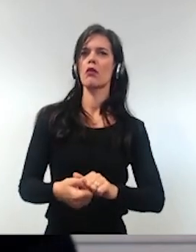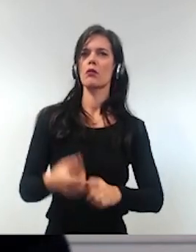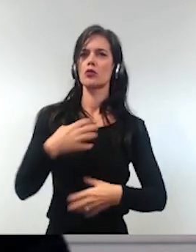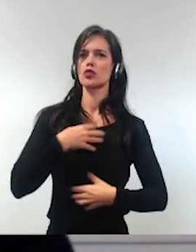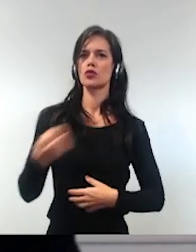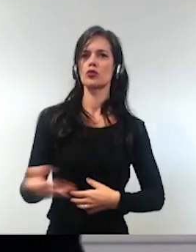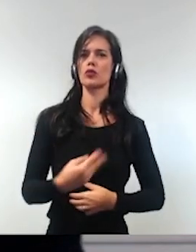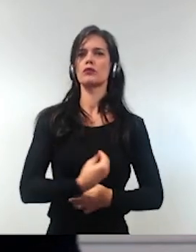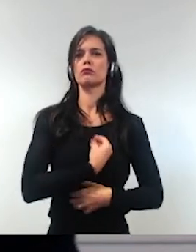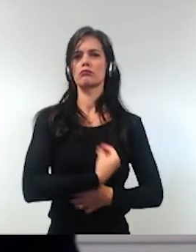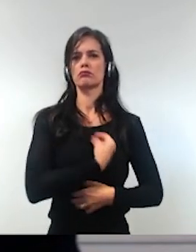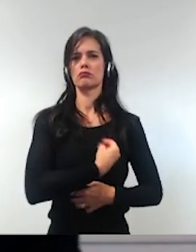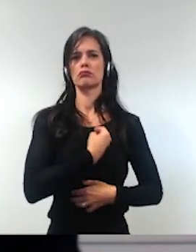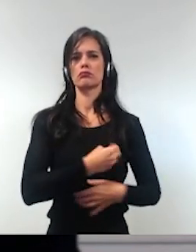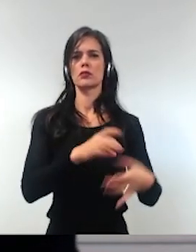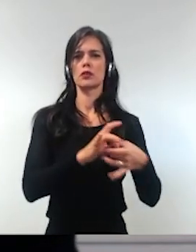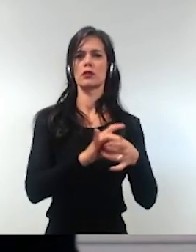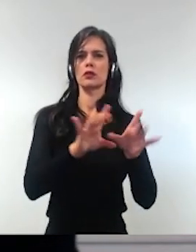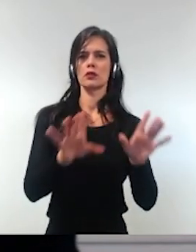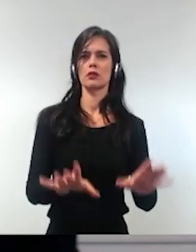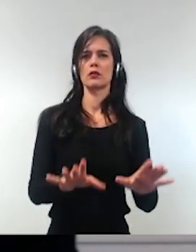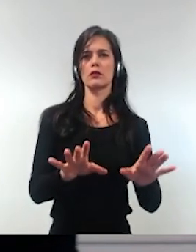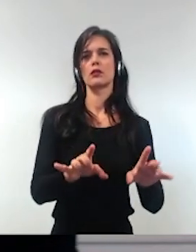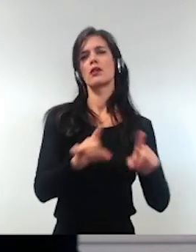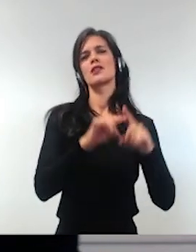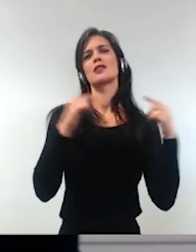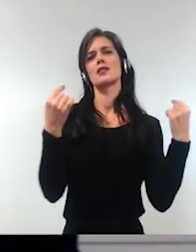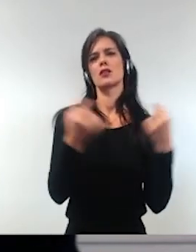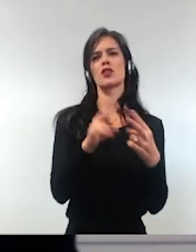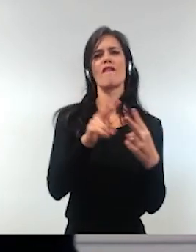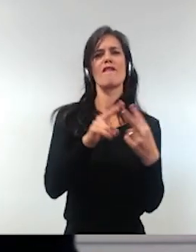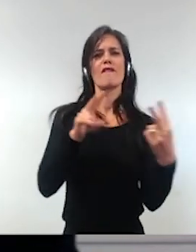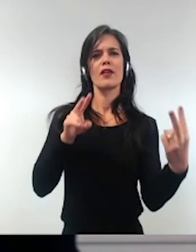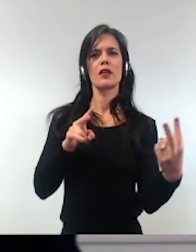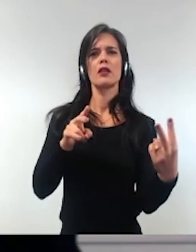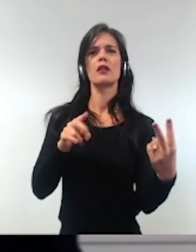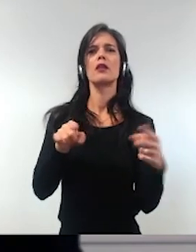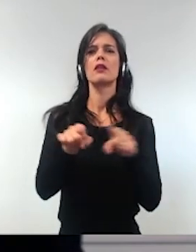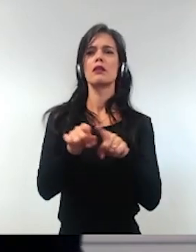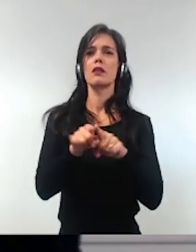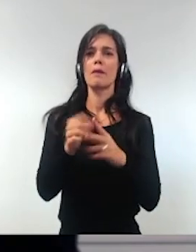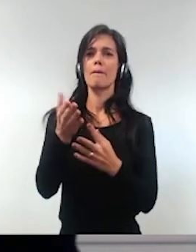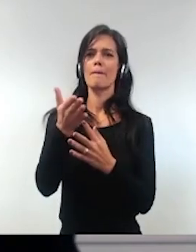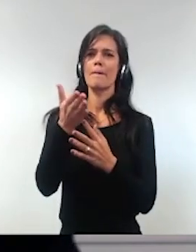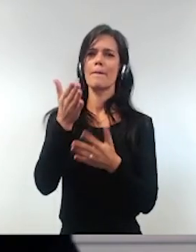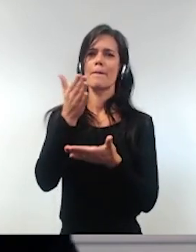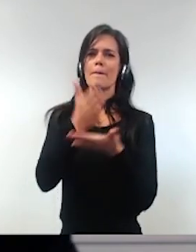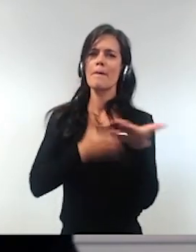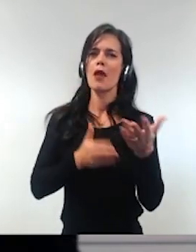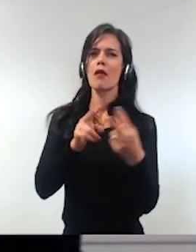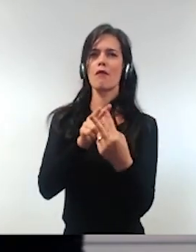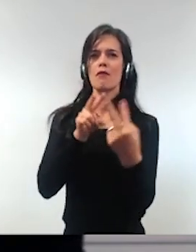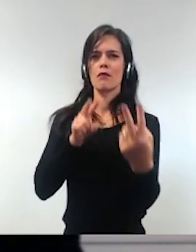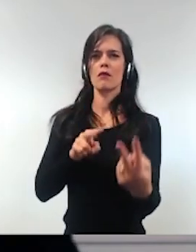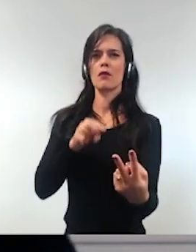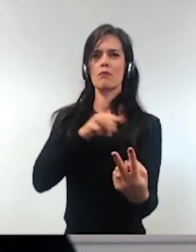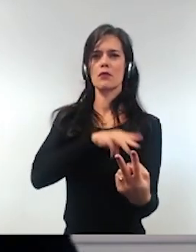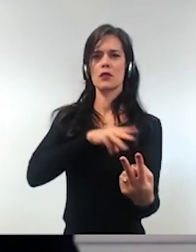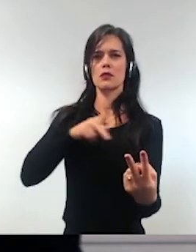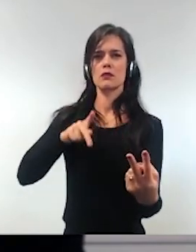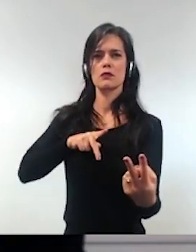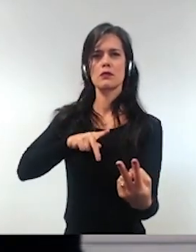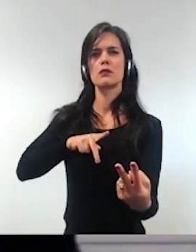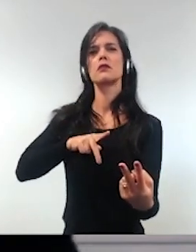permitindo não só a sessão completamente virtual, mas a sessão parcialmente virtual para o Ministério Público, para os